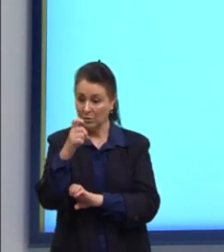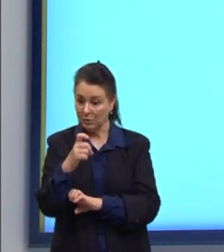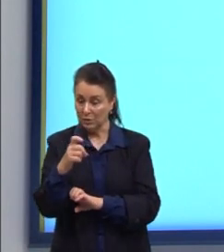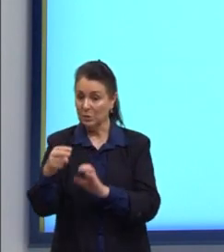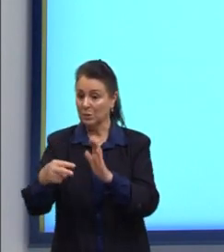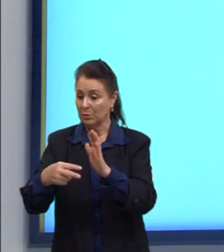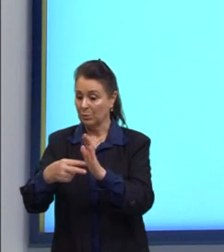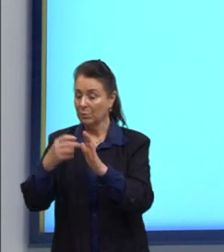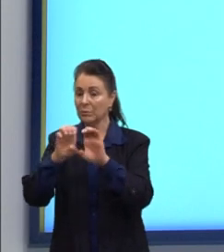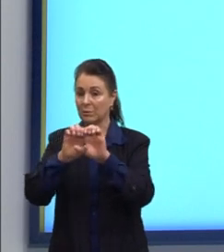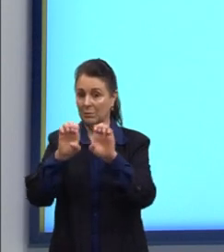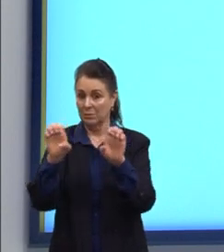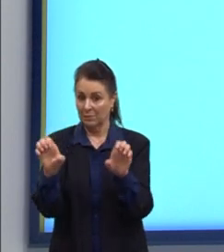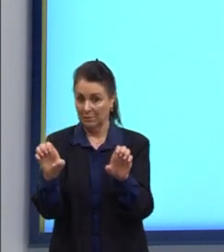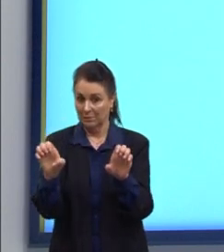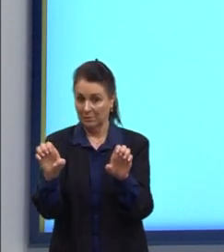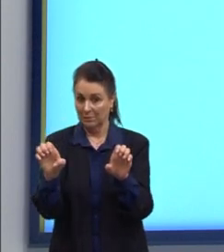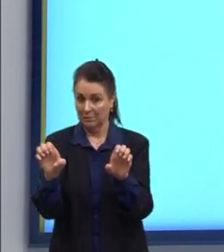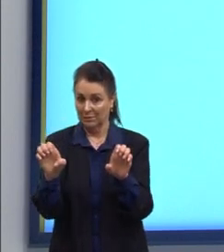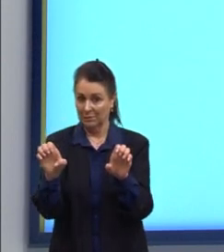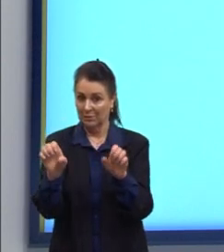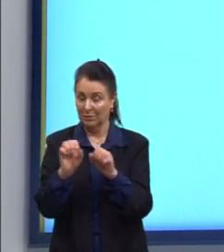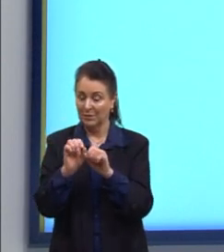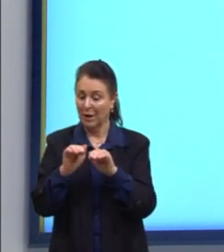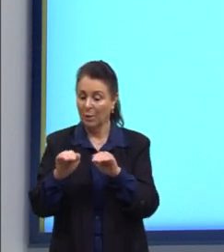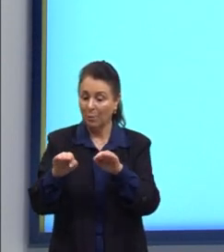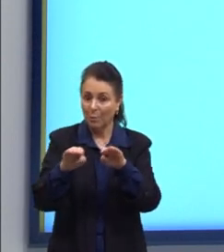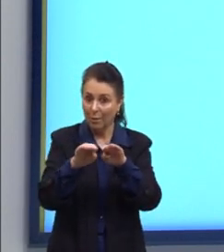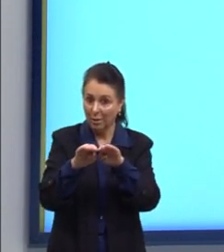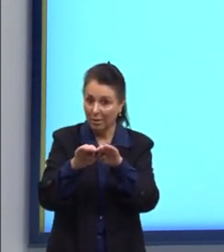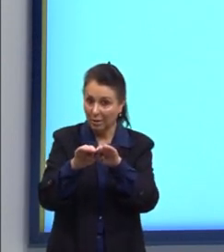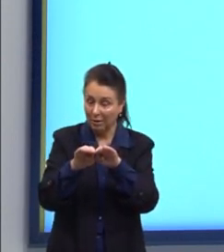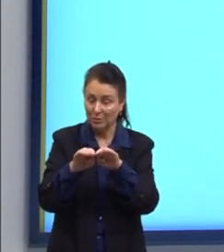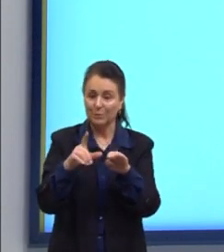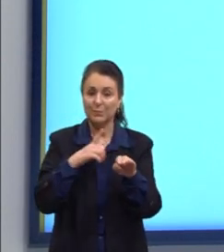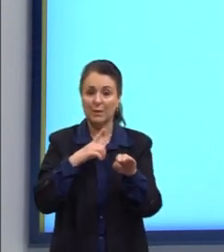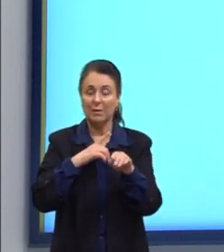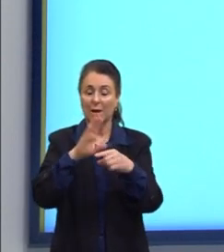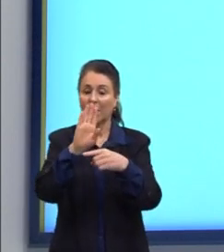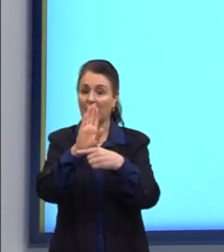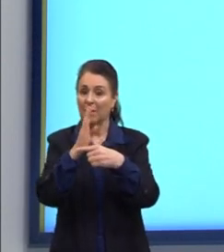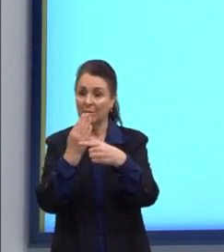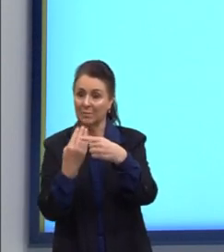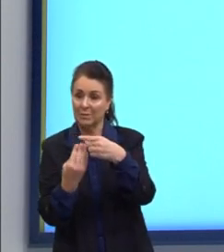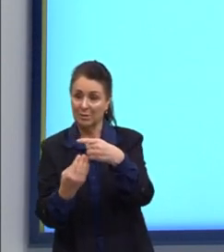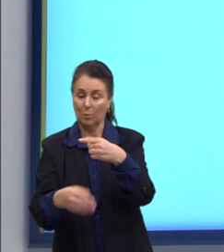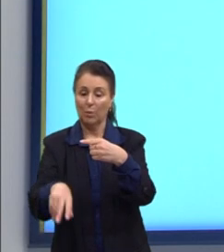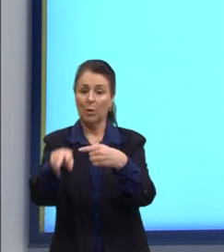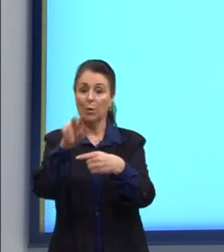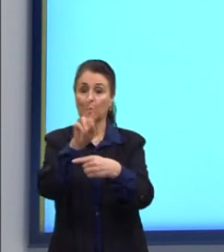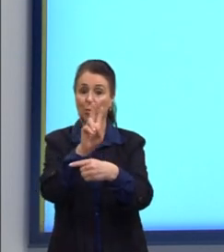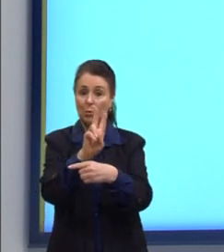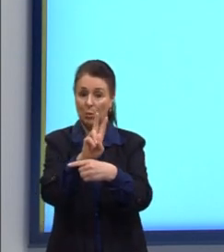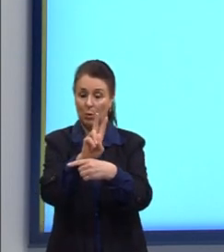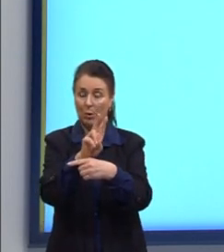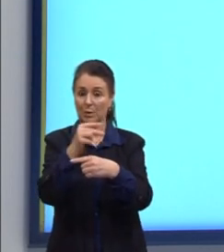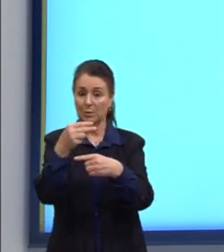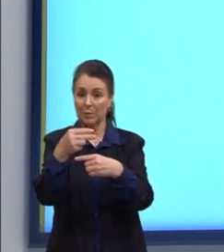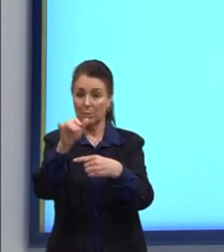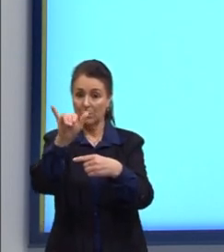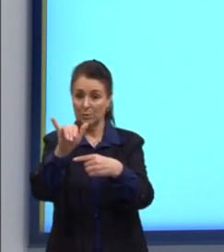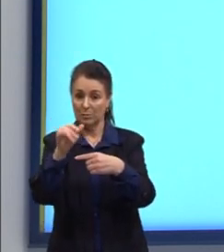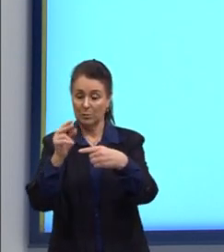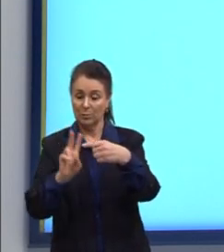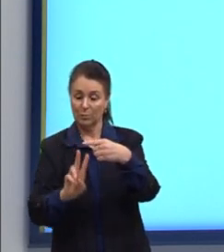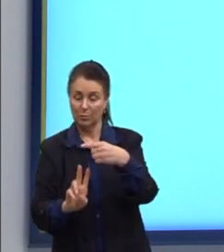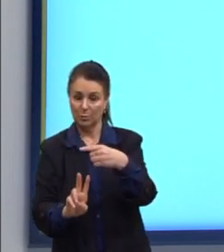Então nós vamos fazer essa igualdade nós teríamos a fraçãozinha 2 - Y sobre 2